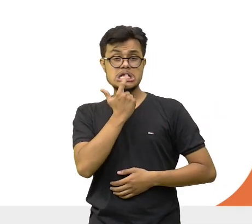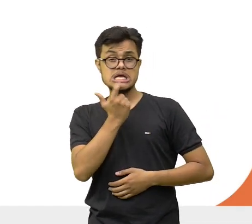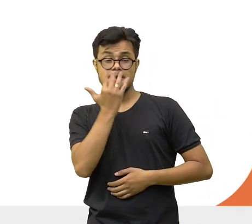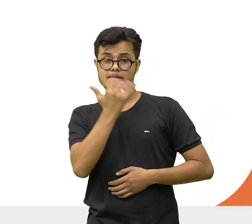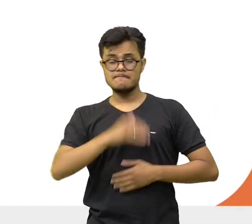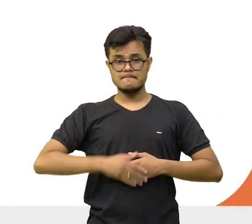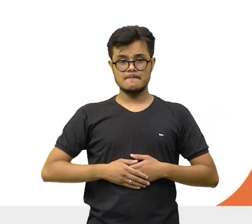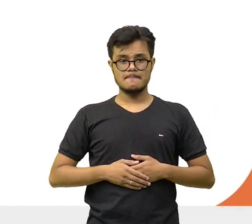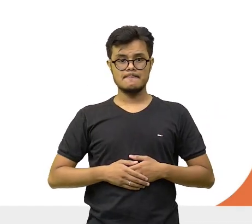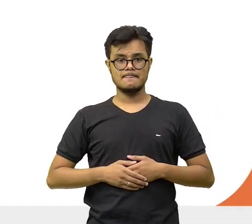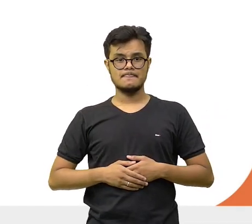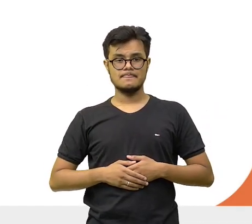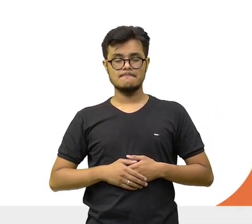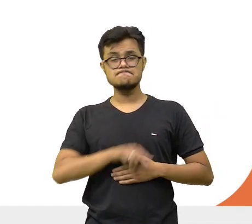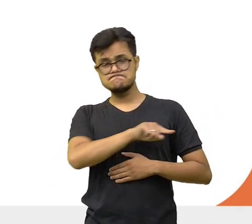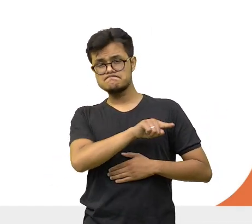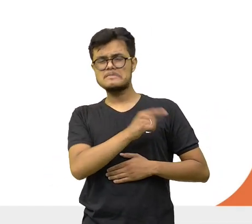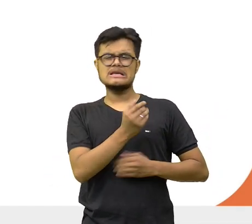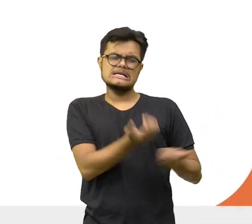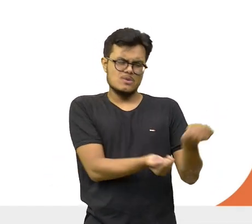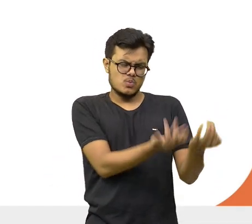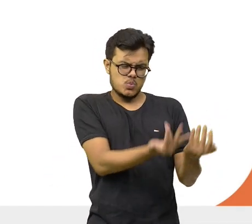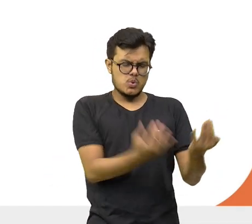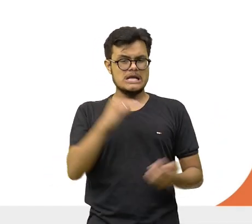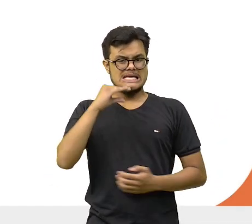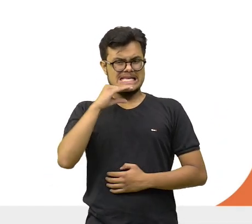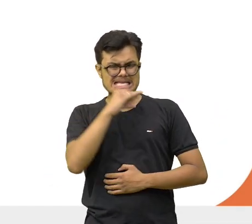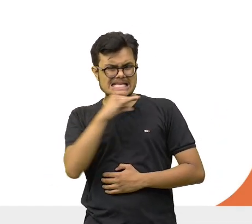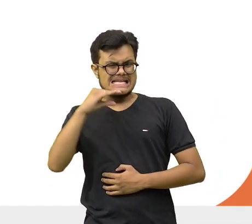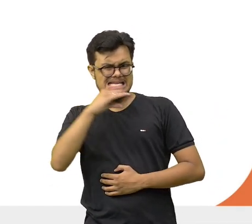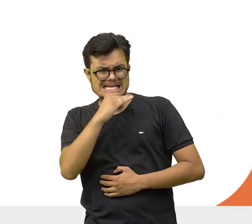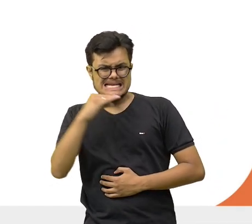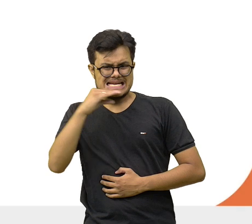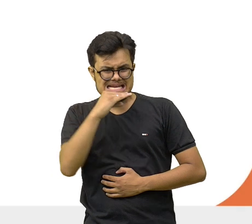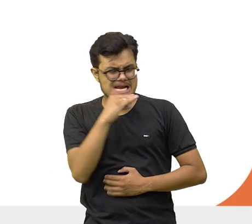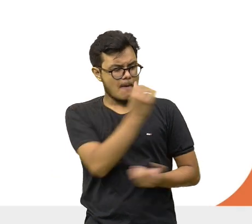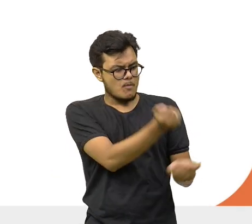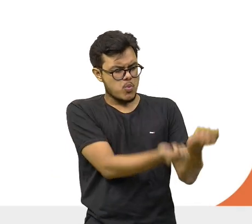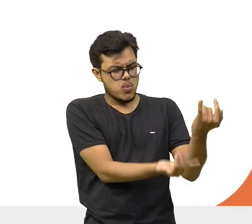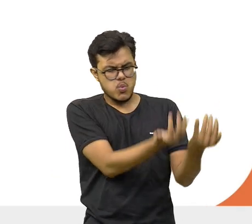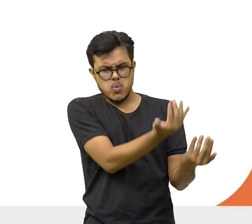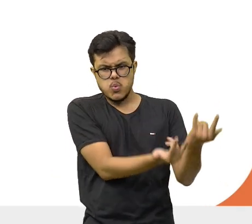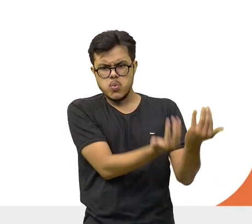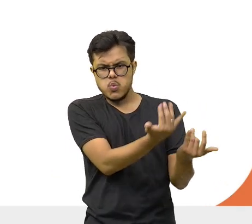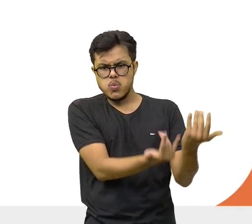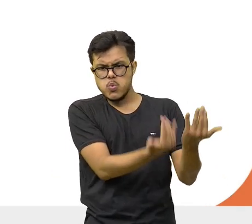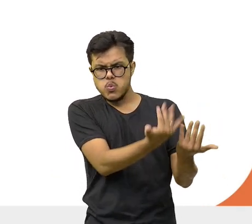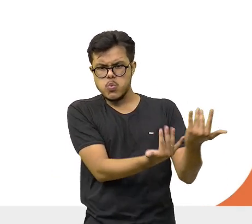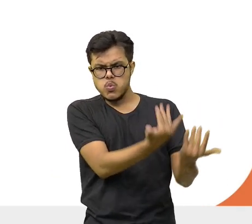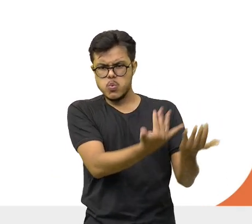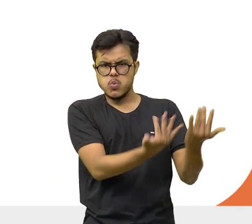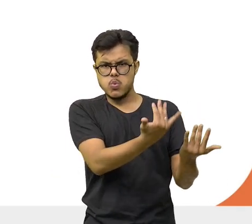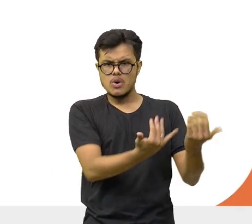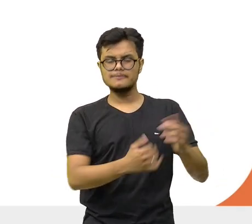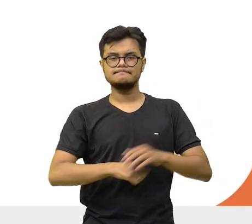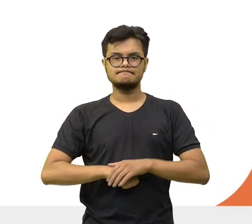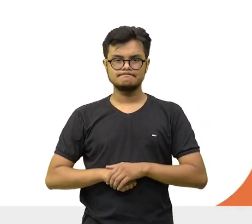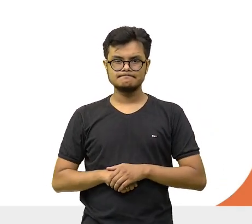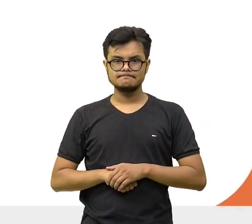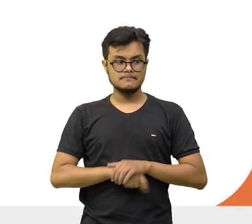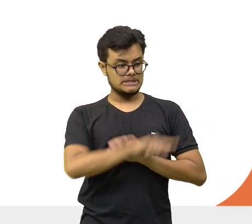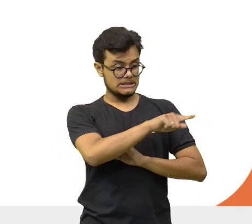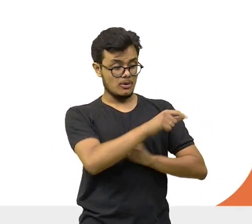conhecida como fonte quente, é a região da máquina térmica onde eu retiro a minha